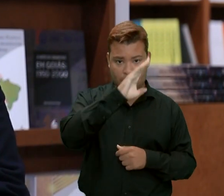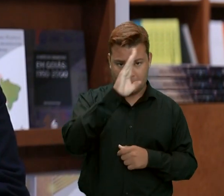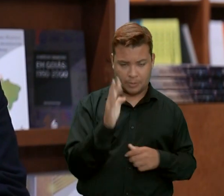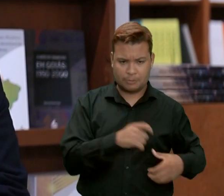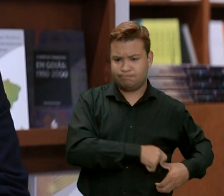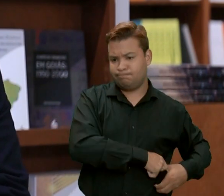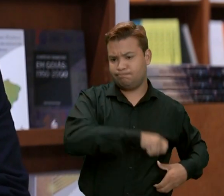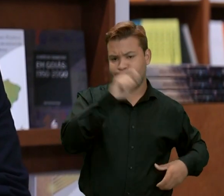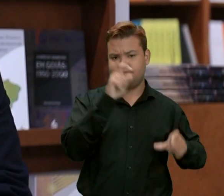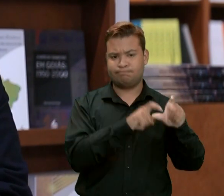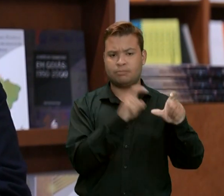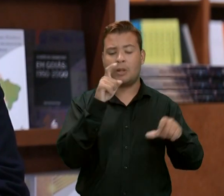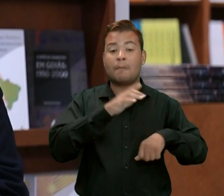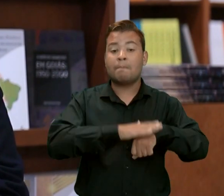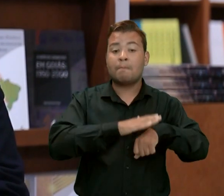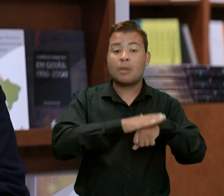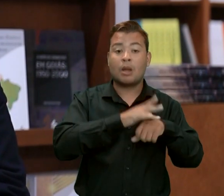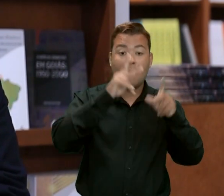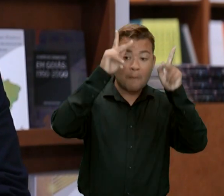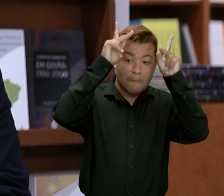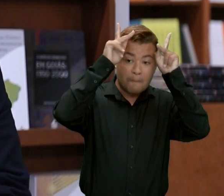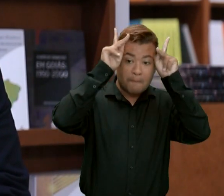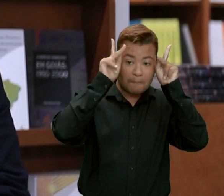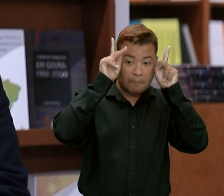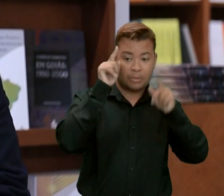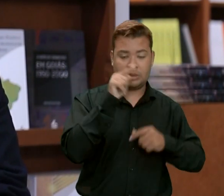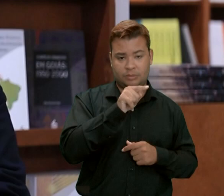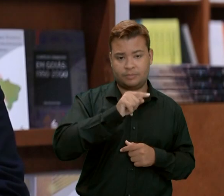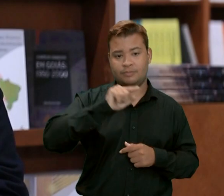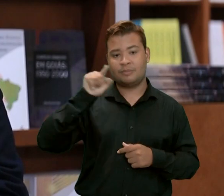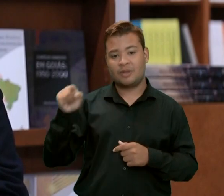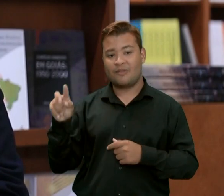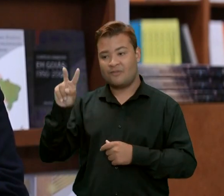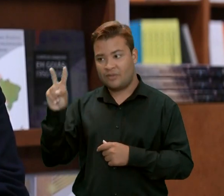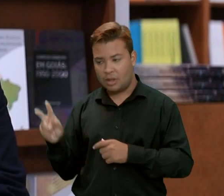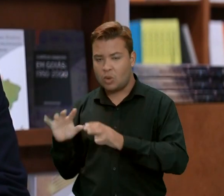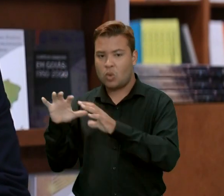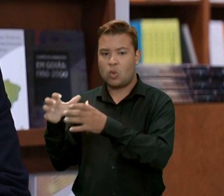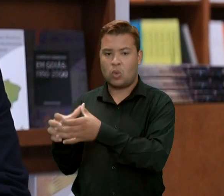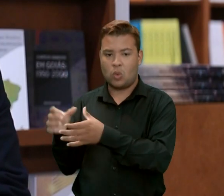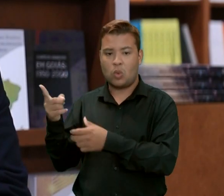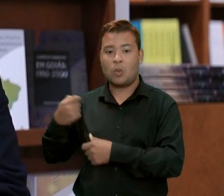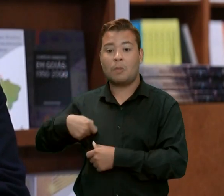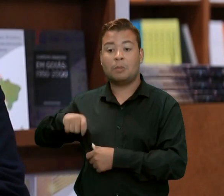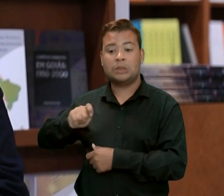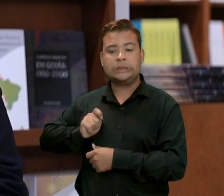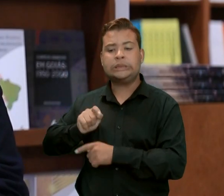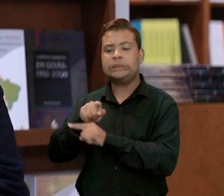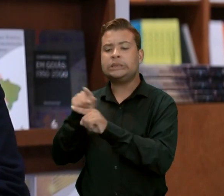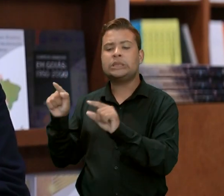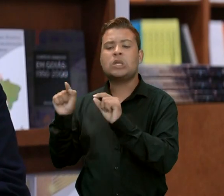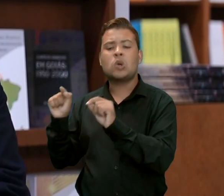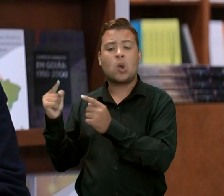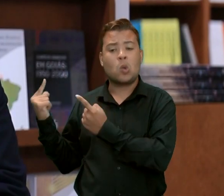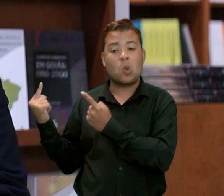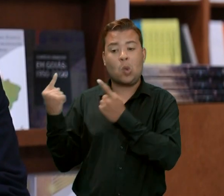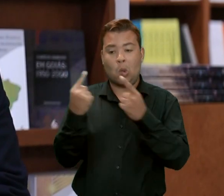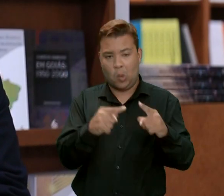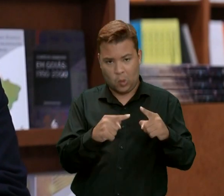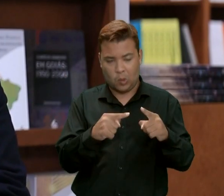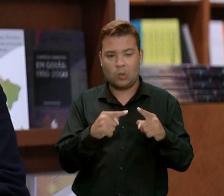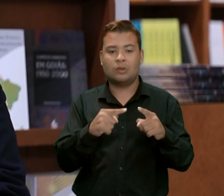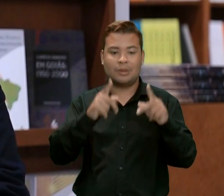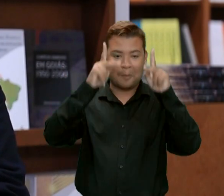brasileiro, é feita pelo príncipe. A independência da Venezuela e da América Hispânica como um todo é feita contra o príncipe. Isso já traça